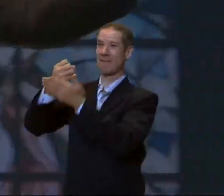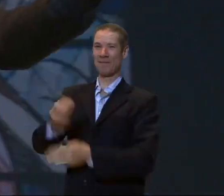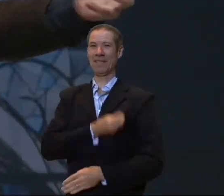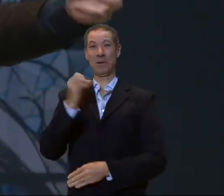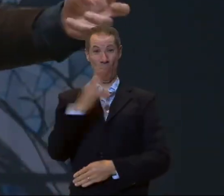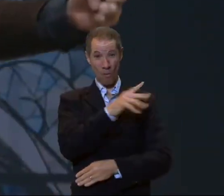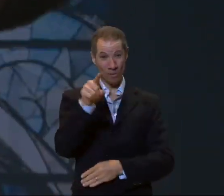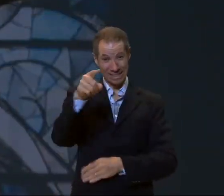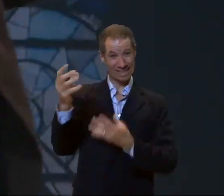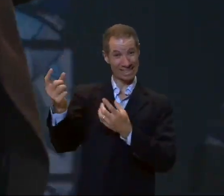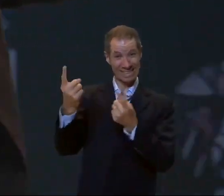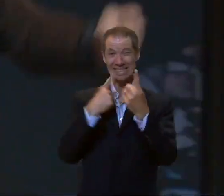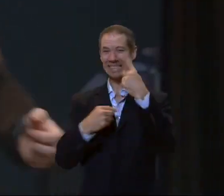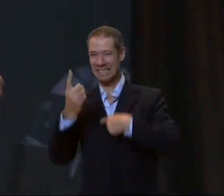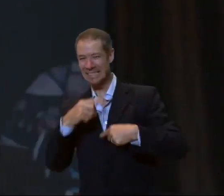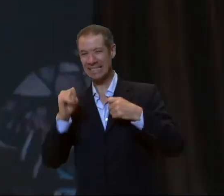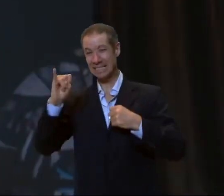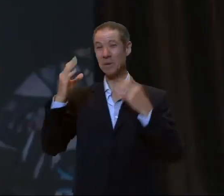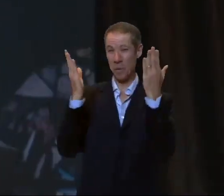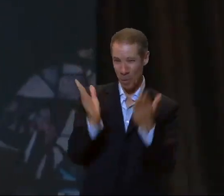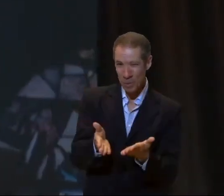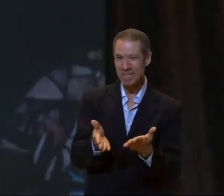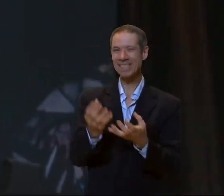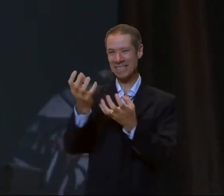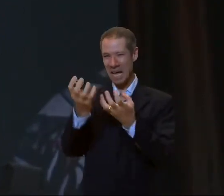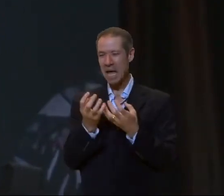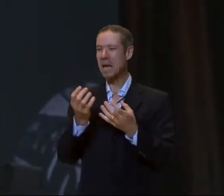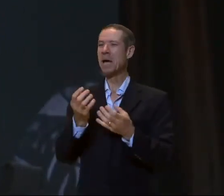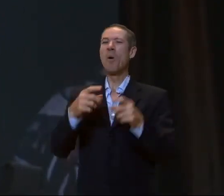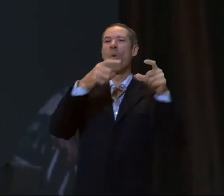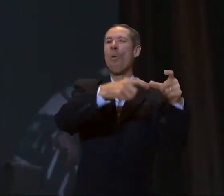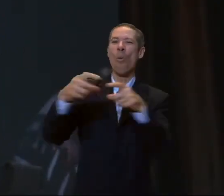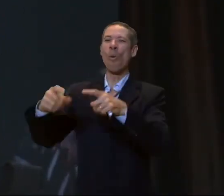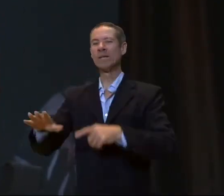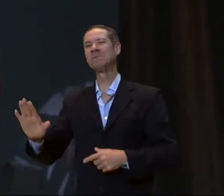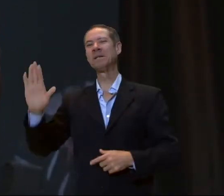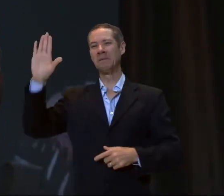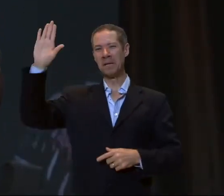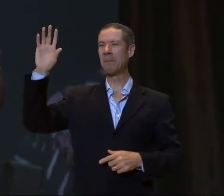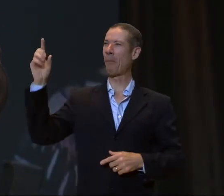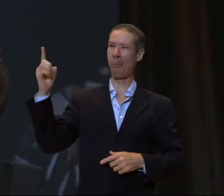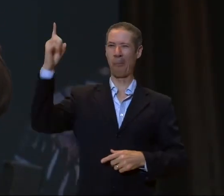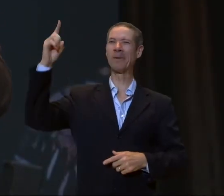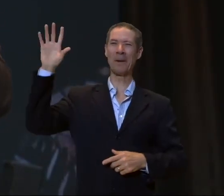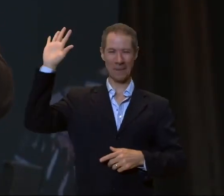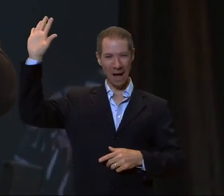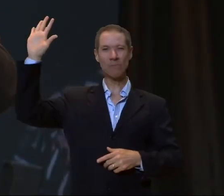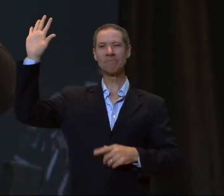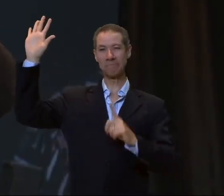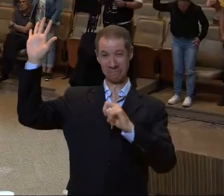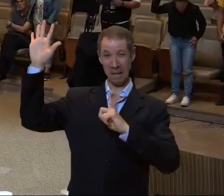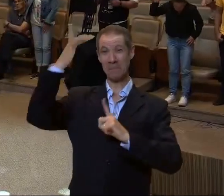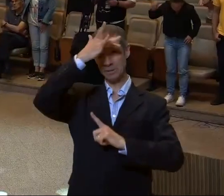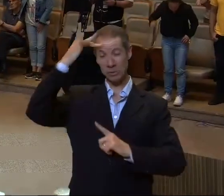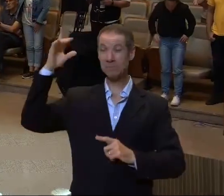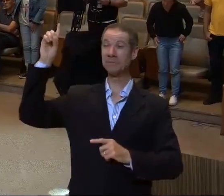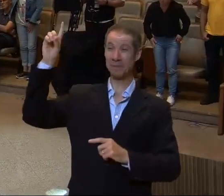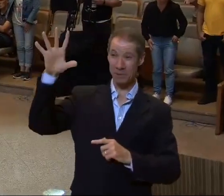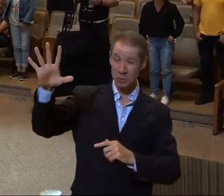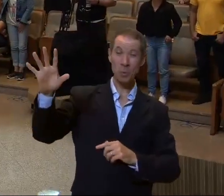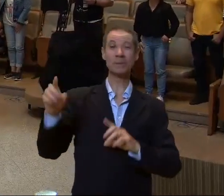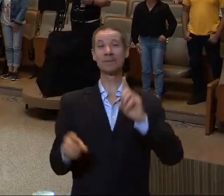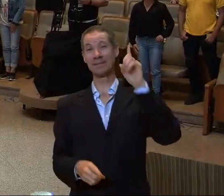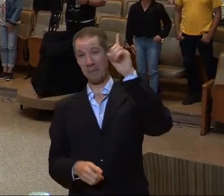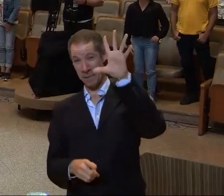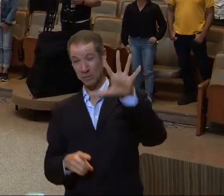Se hoje você deseja isso, se hoje você quer isso, aonde você está, levante sua mão bem alta, eu quero orar por você. Tem alguém? Deus te abençoe, Deus